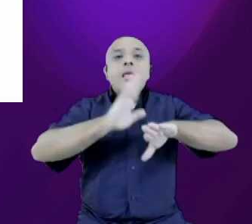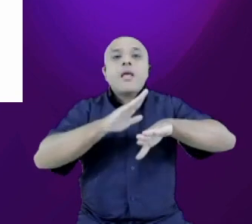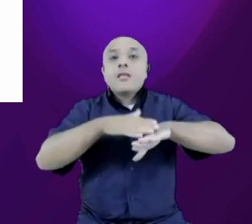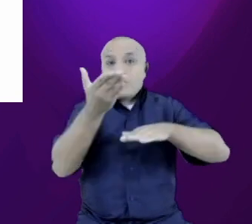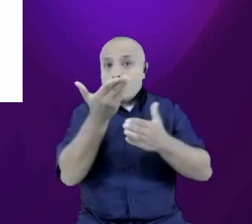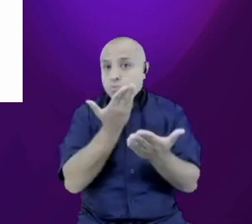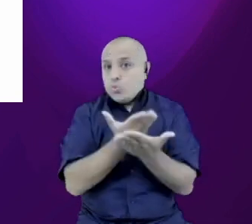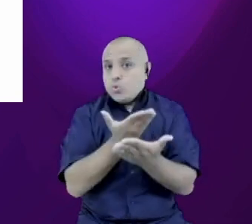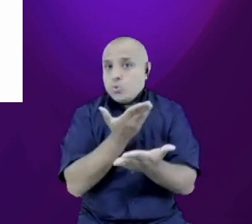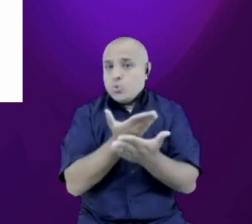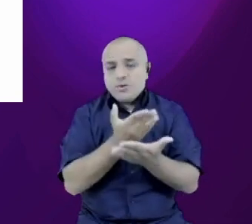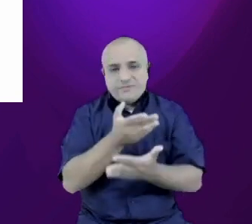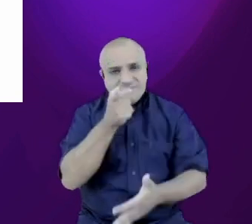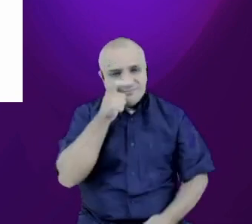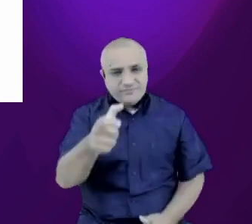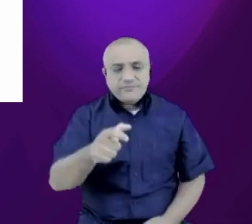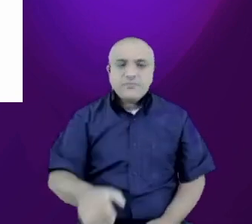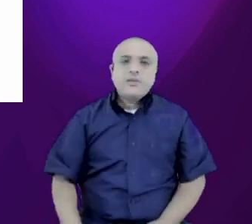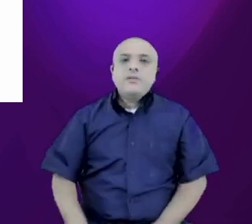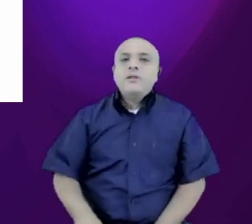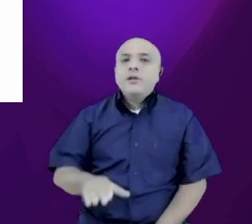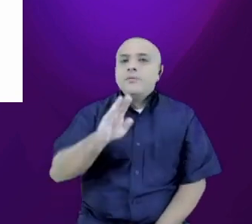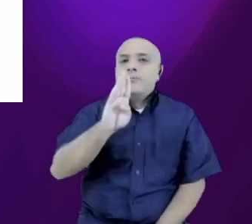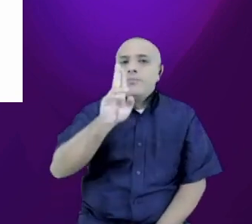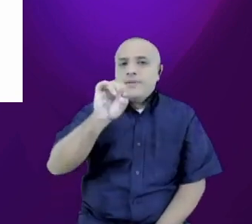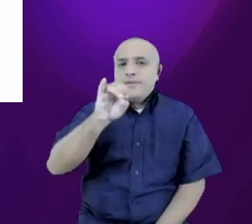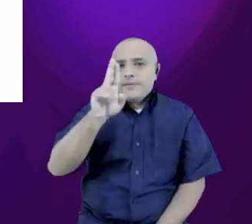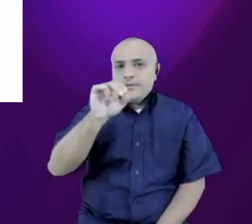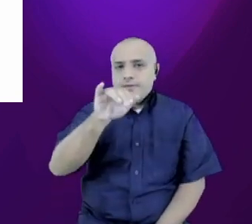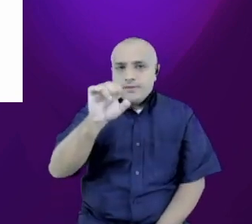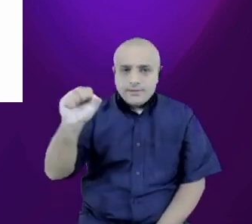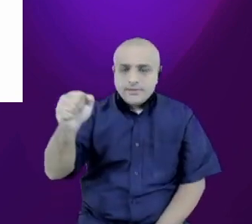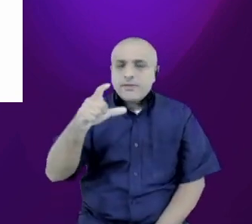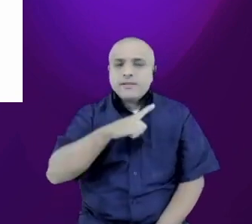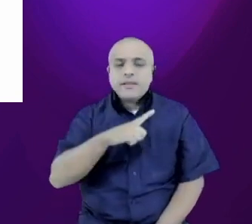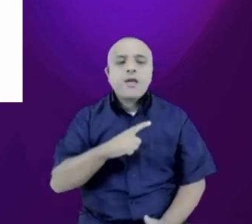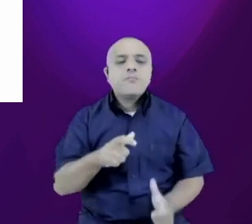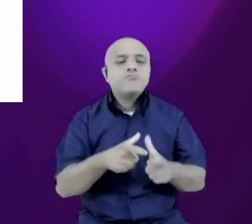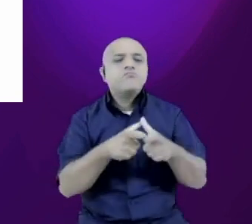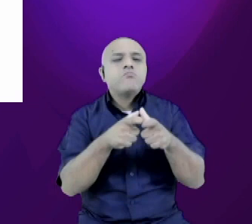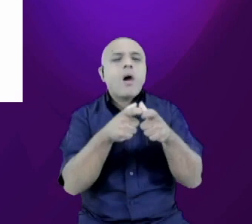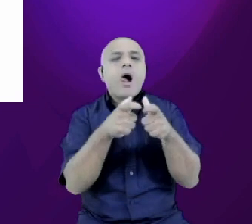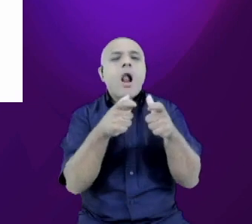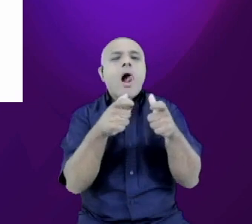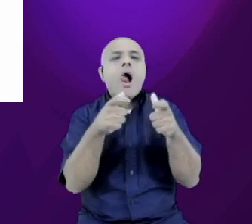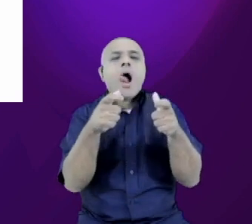também, do Radiology Business, falando que tem um crescente